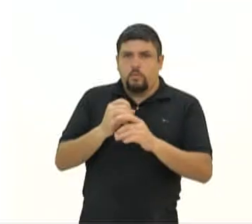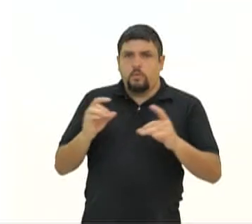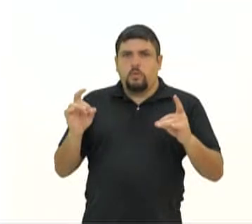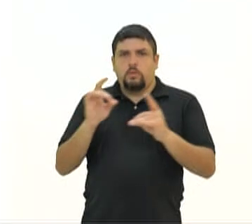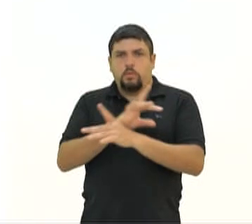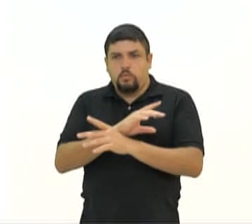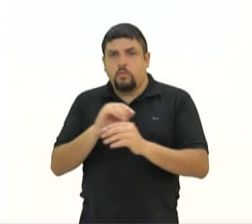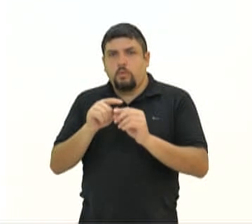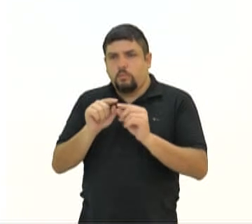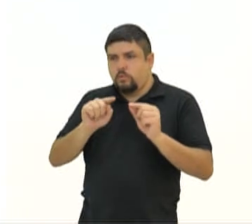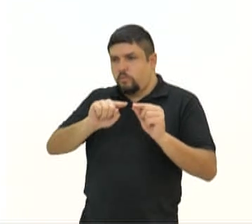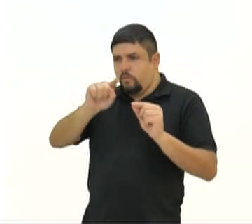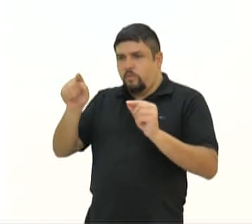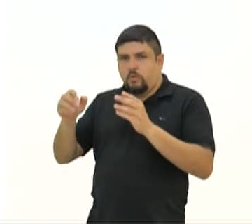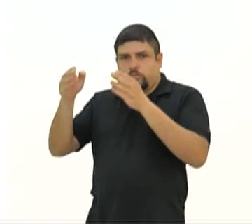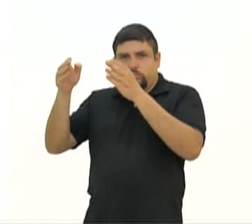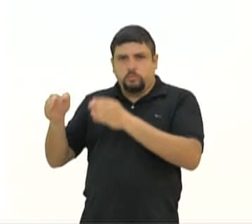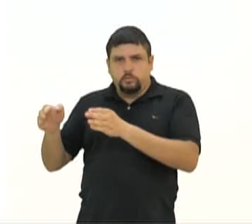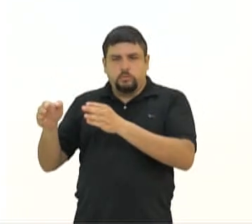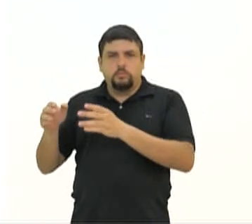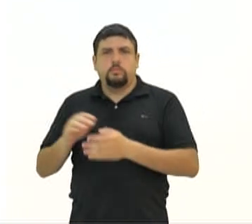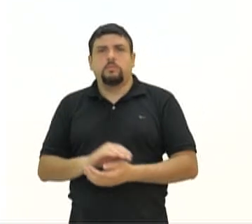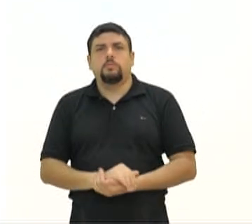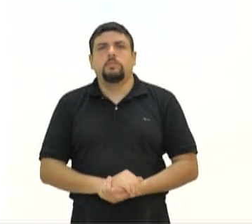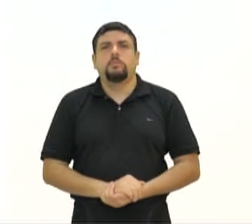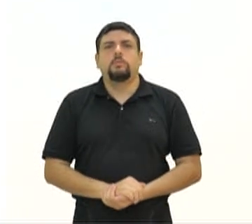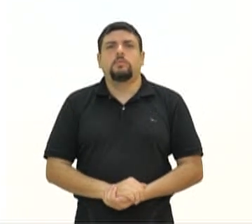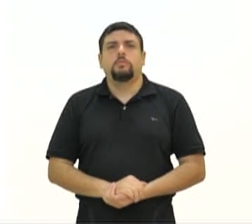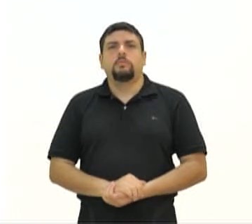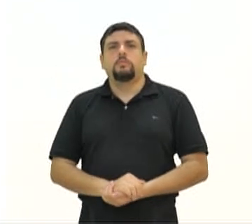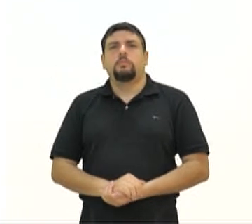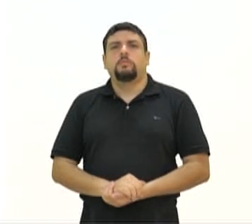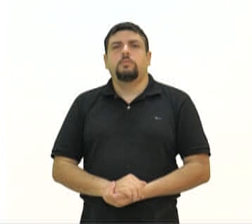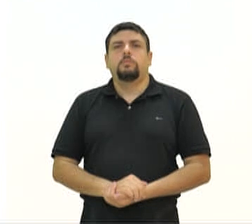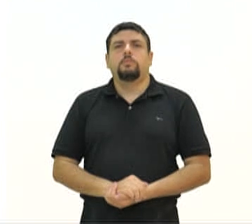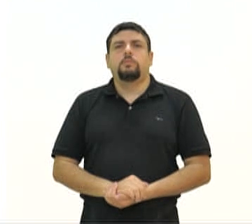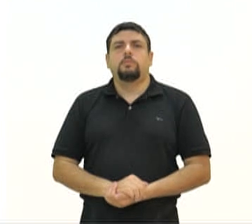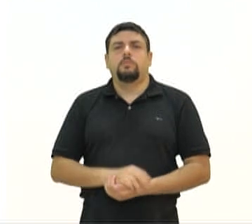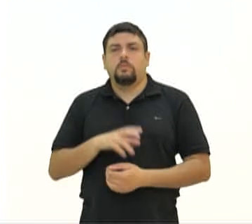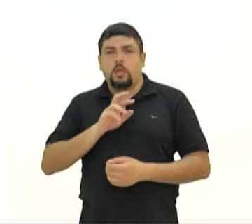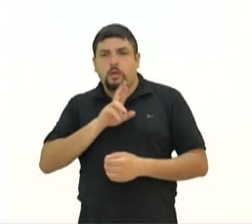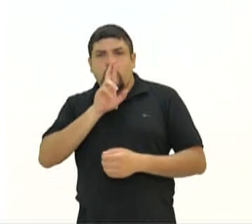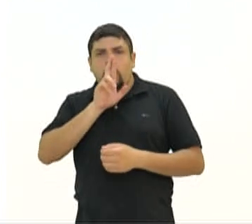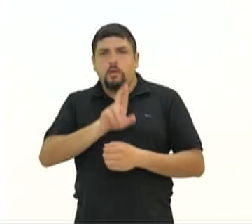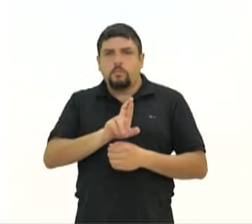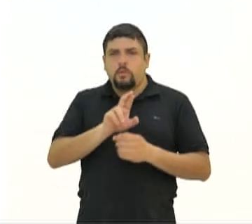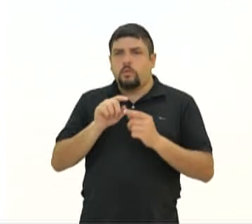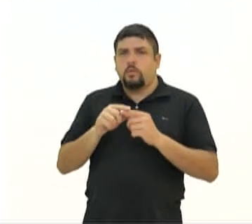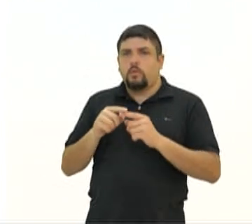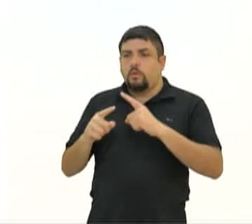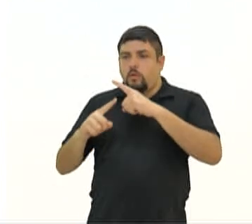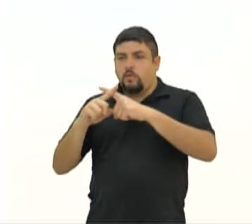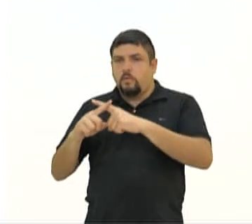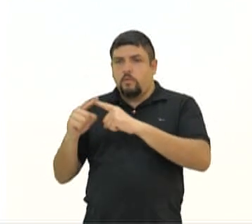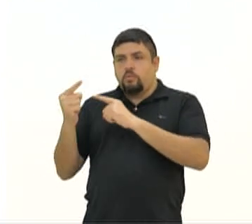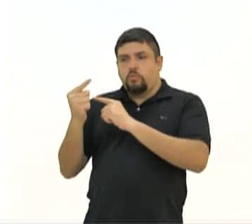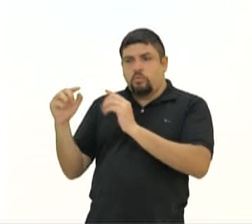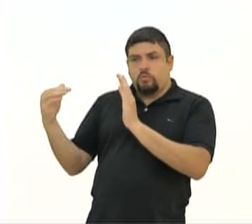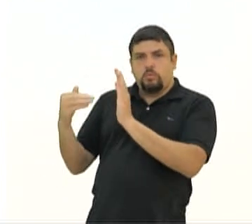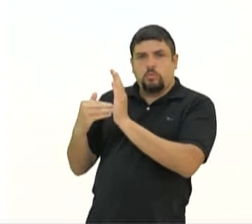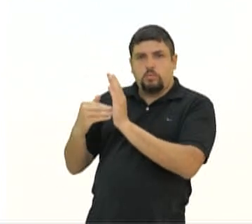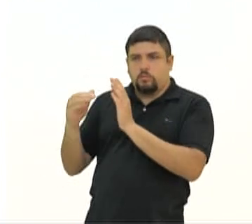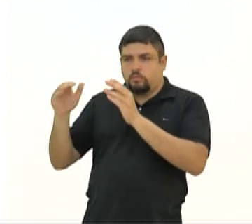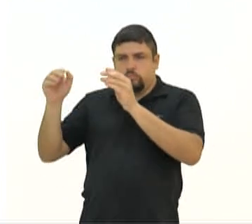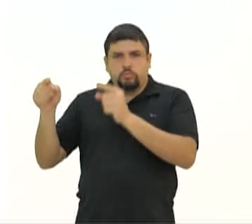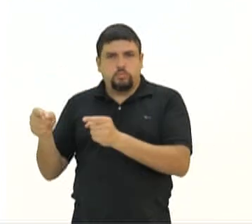multiplicação. Este resultado daqui vezes o último binômio, ó, x à quarta